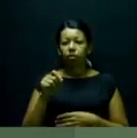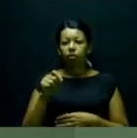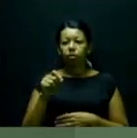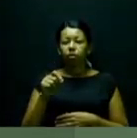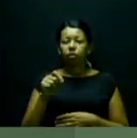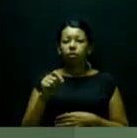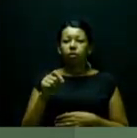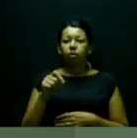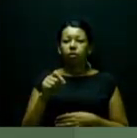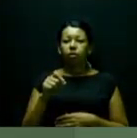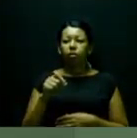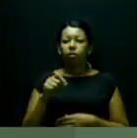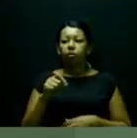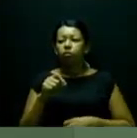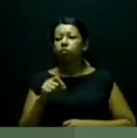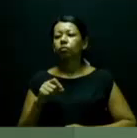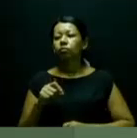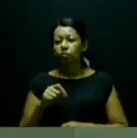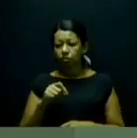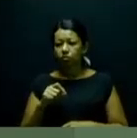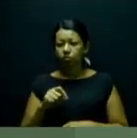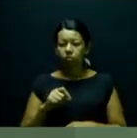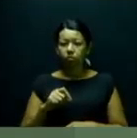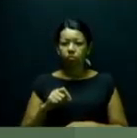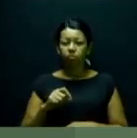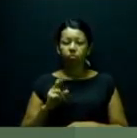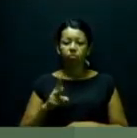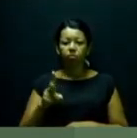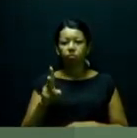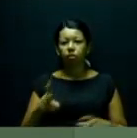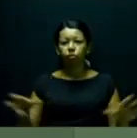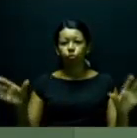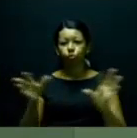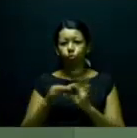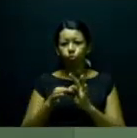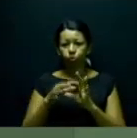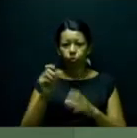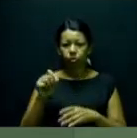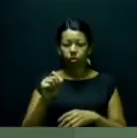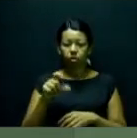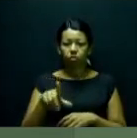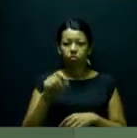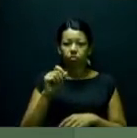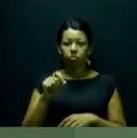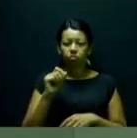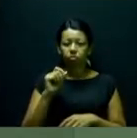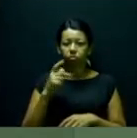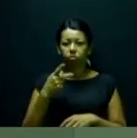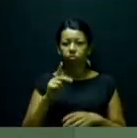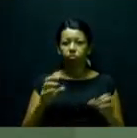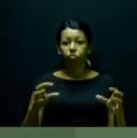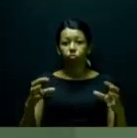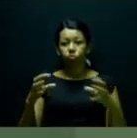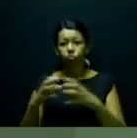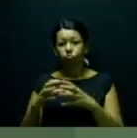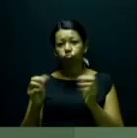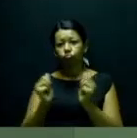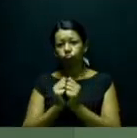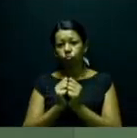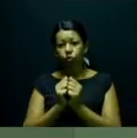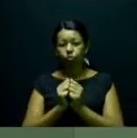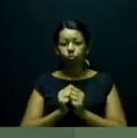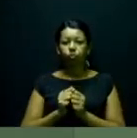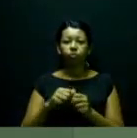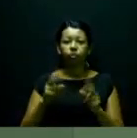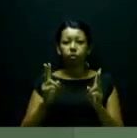isso aqui fosse determinado pelo coletivo. O que é determinado em relação à coletividade?